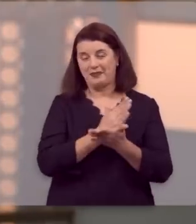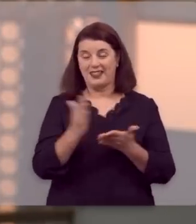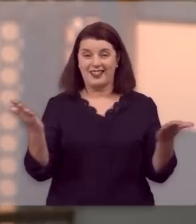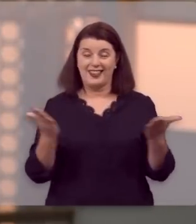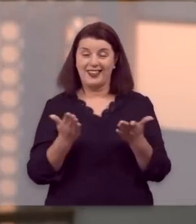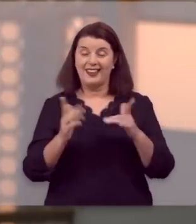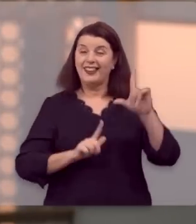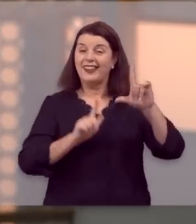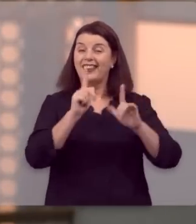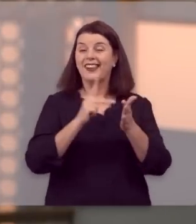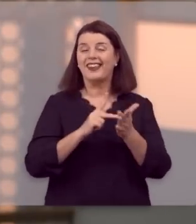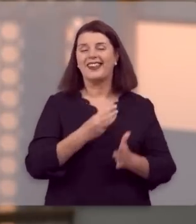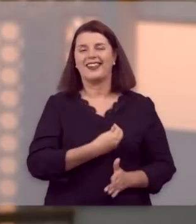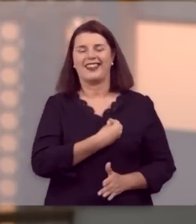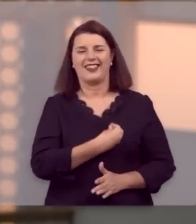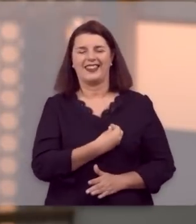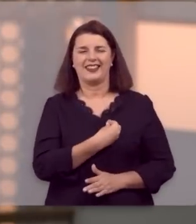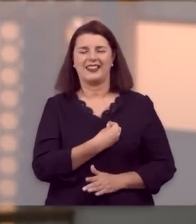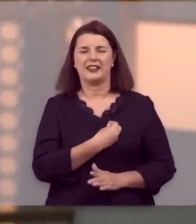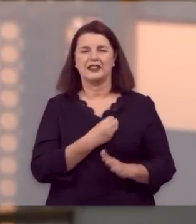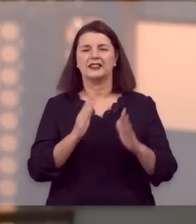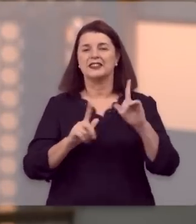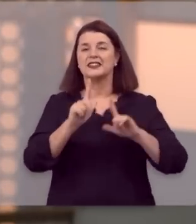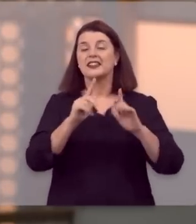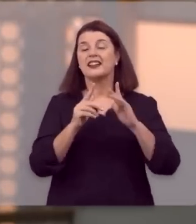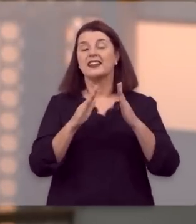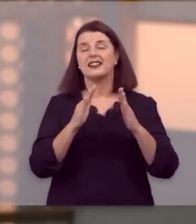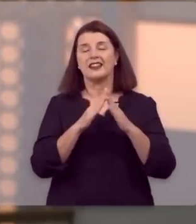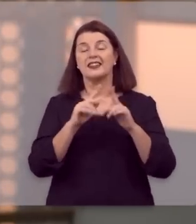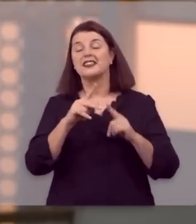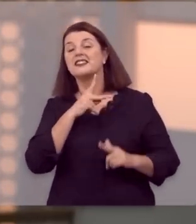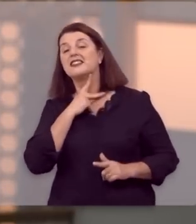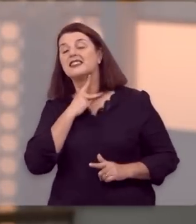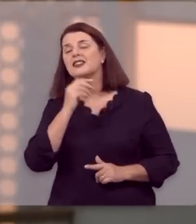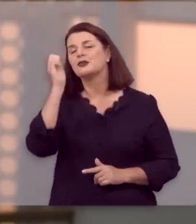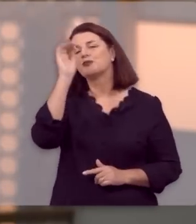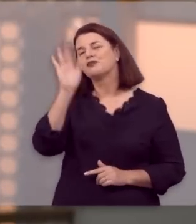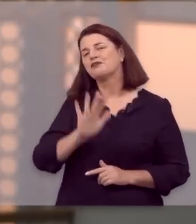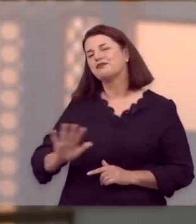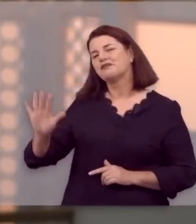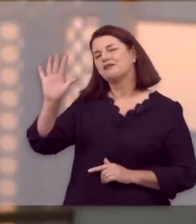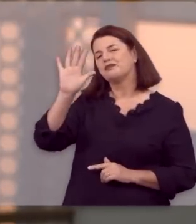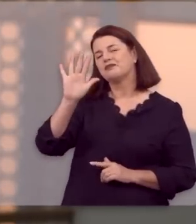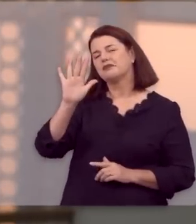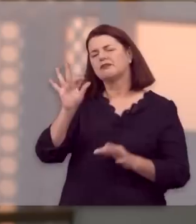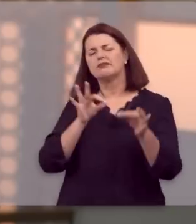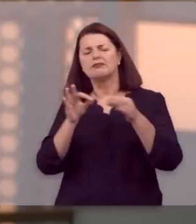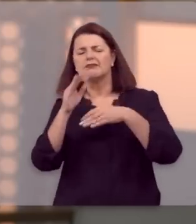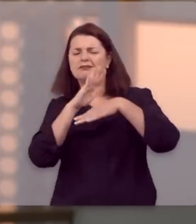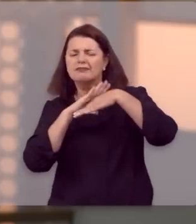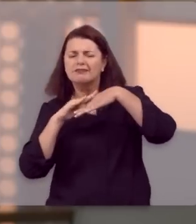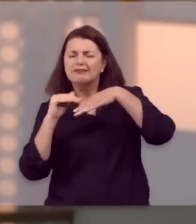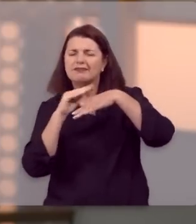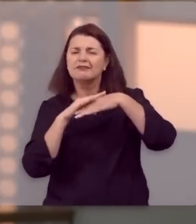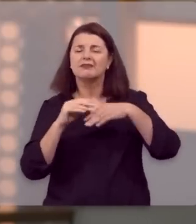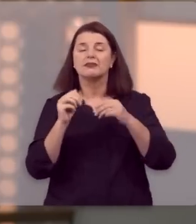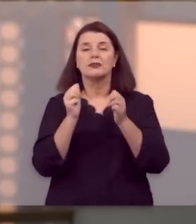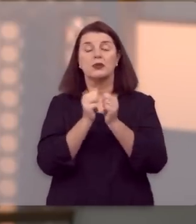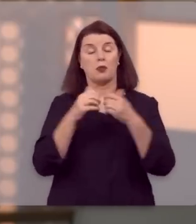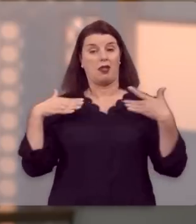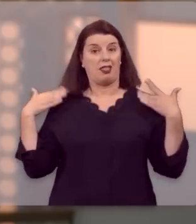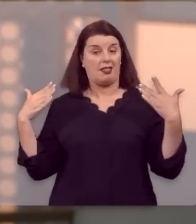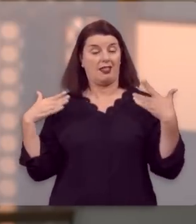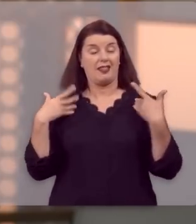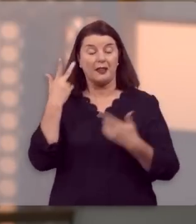Olá, começamos agora mais um Verdade e Vida, programa da Igreja Presbiteriana do Brasil, preparado com muito carinho, com